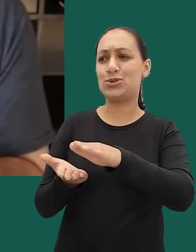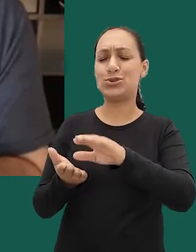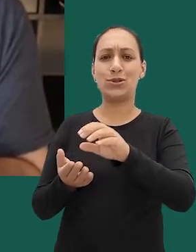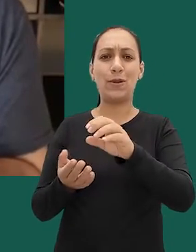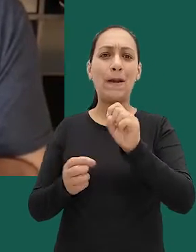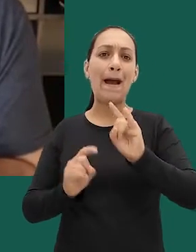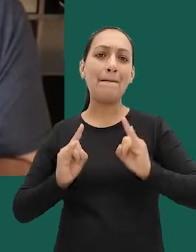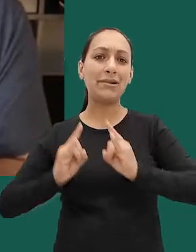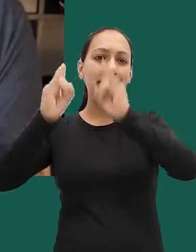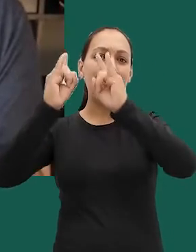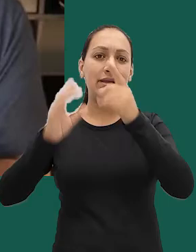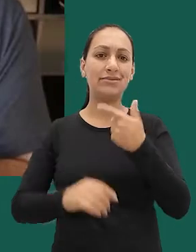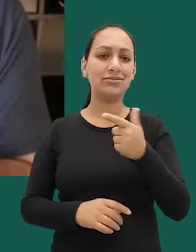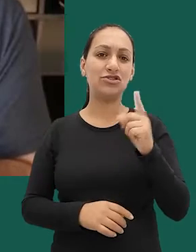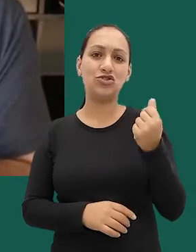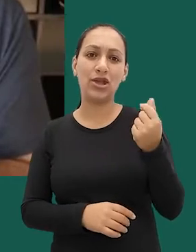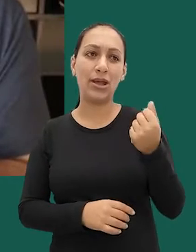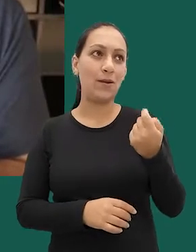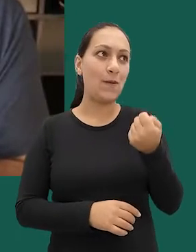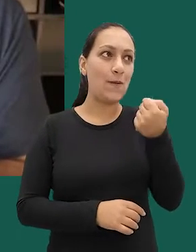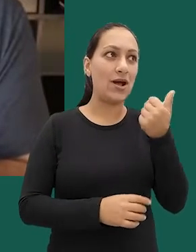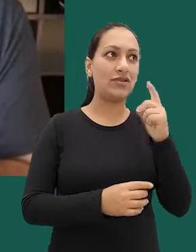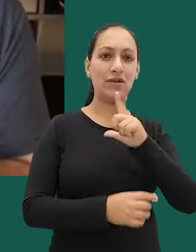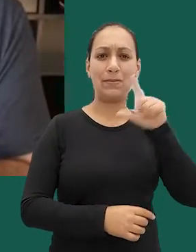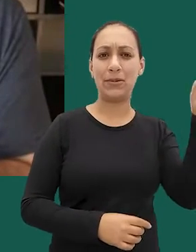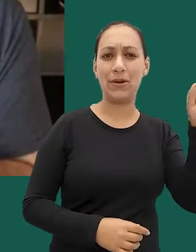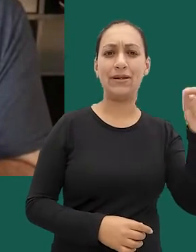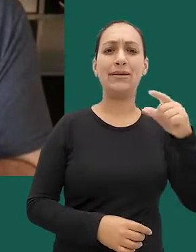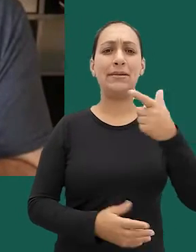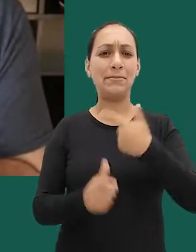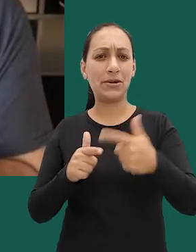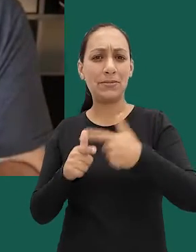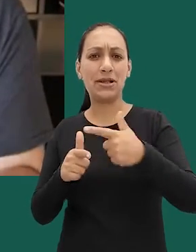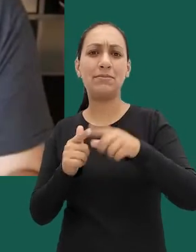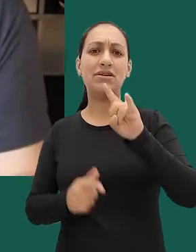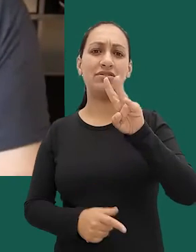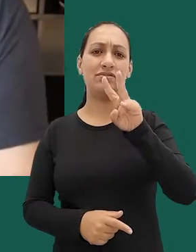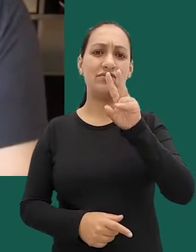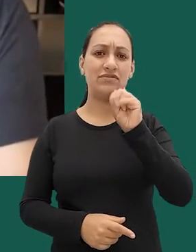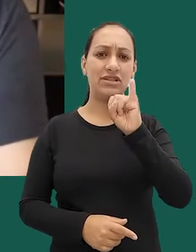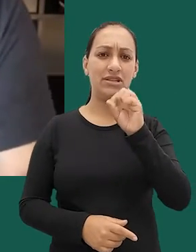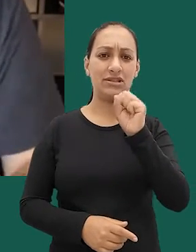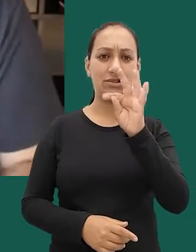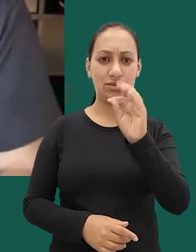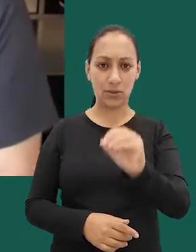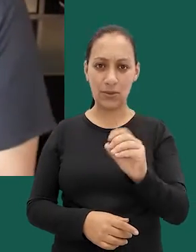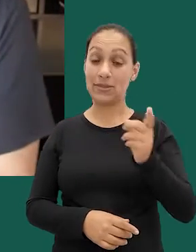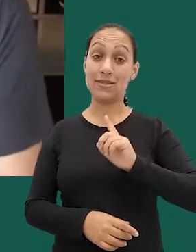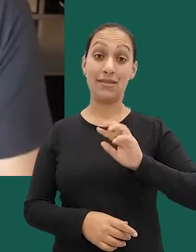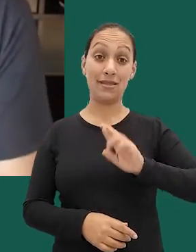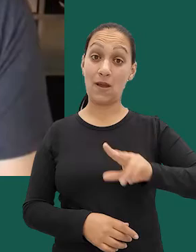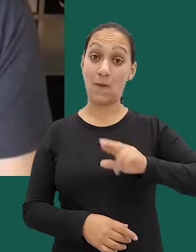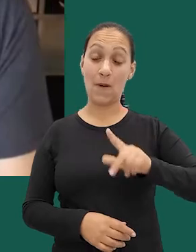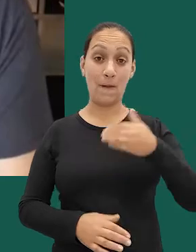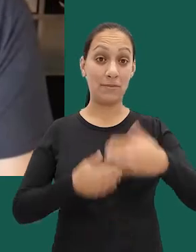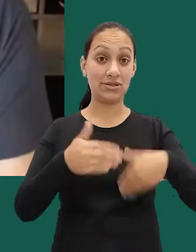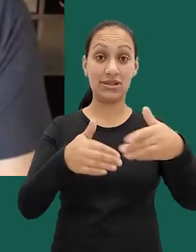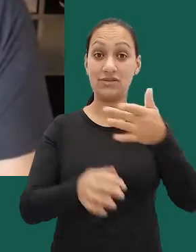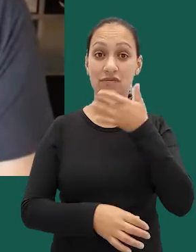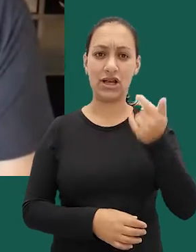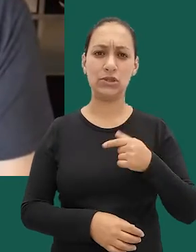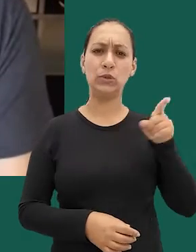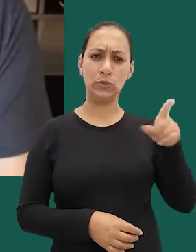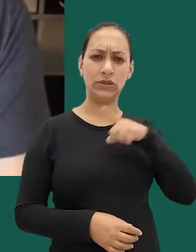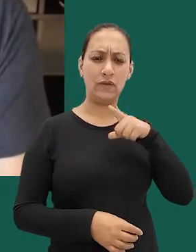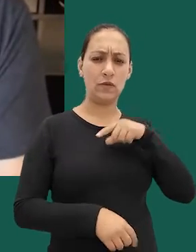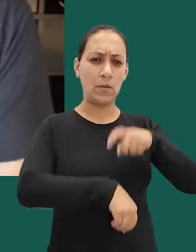vai embora, enfim, tem problema com visto. Não necessariamente é um processo fácil, né? Tu teve algum momento que tu